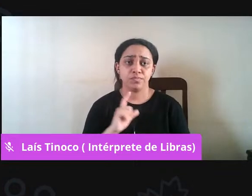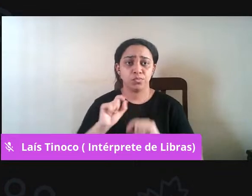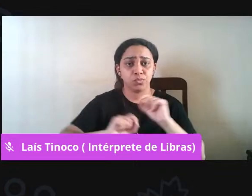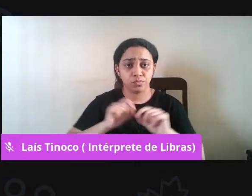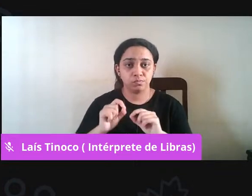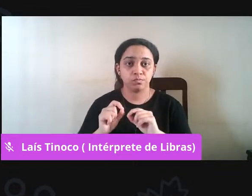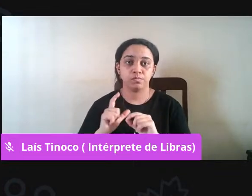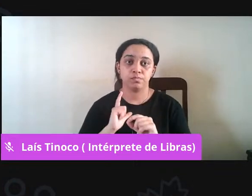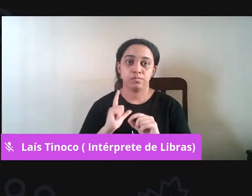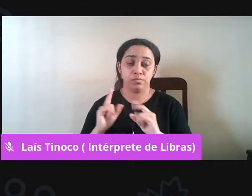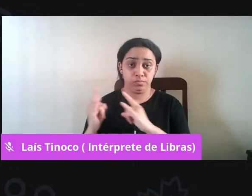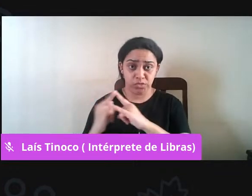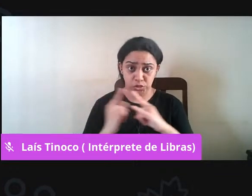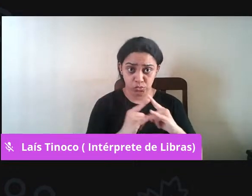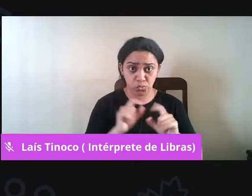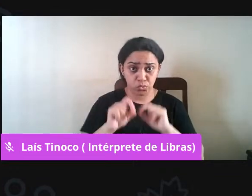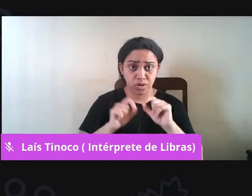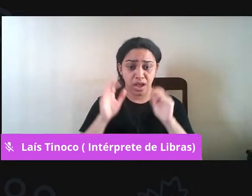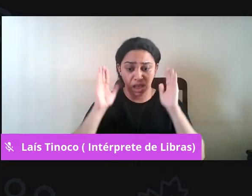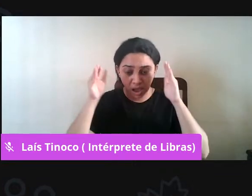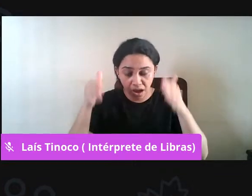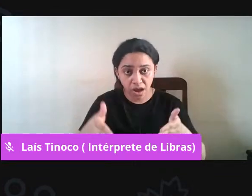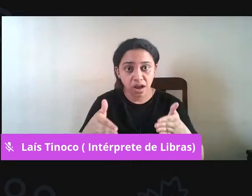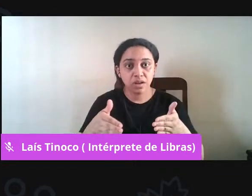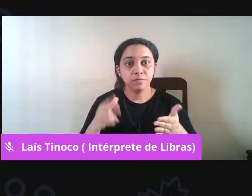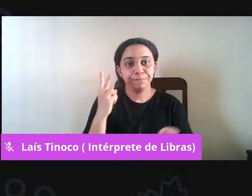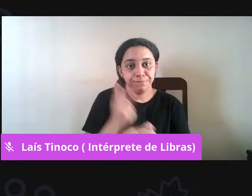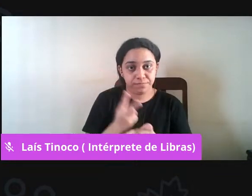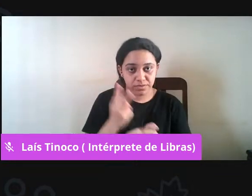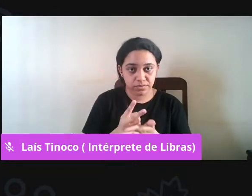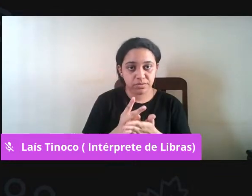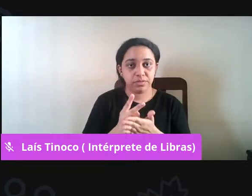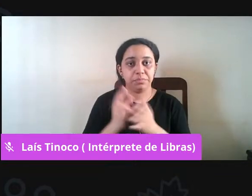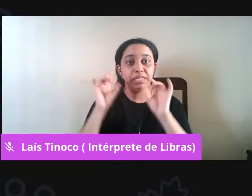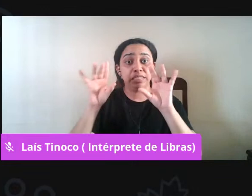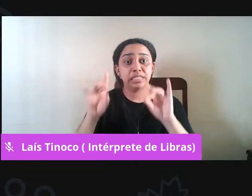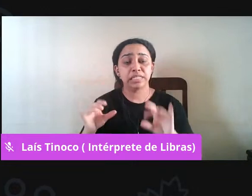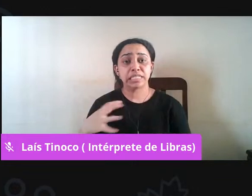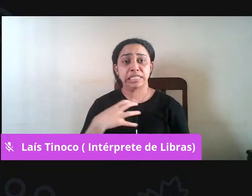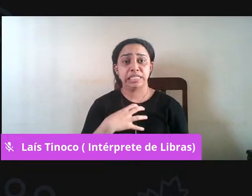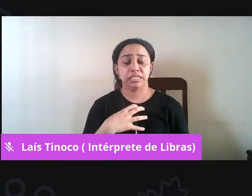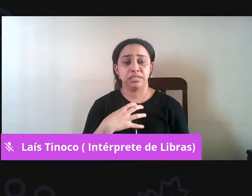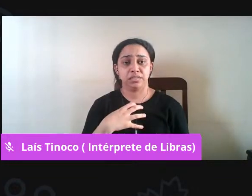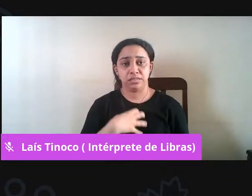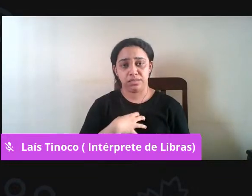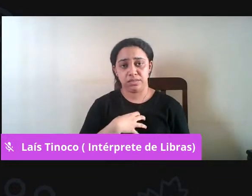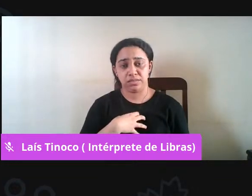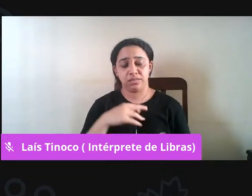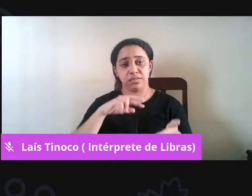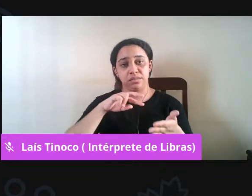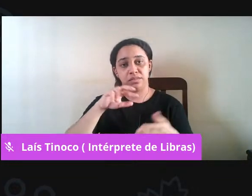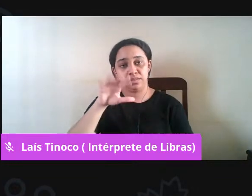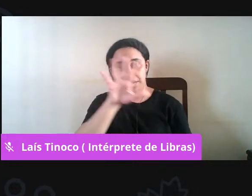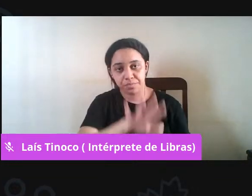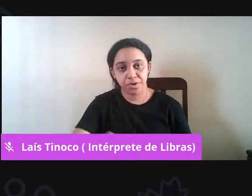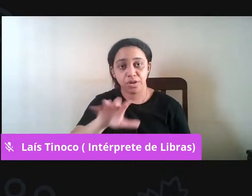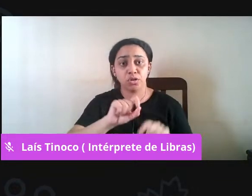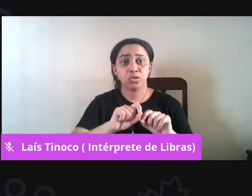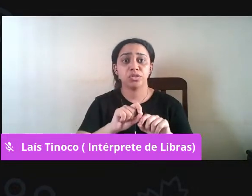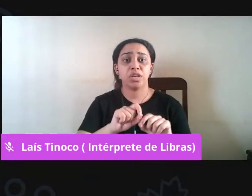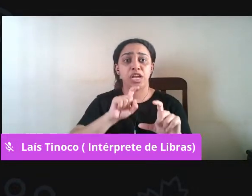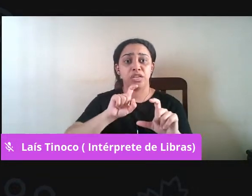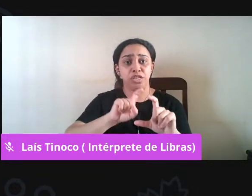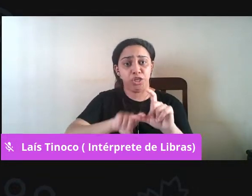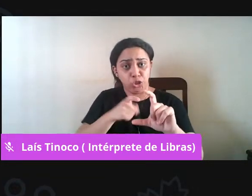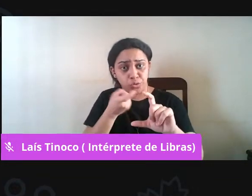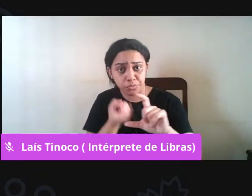institucionalização, entendida em termos de fixação e especialização semântica, por sua idiomaticidade e